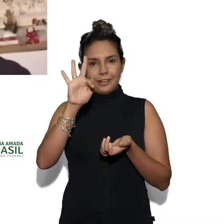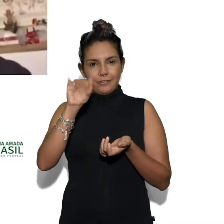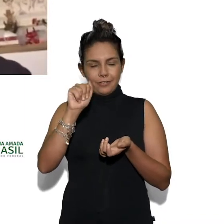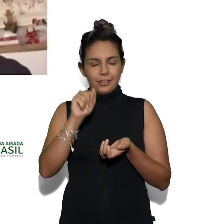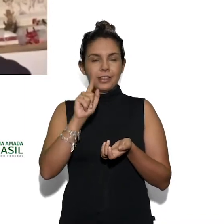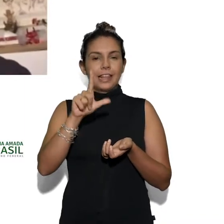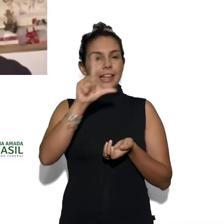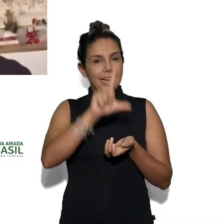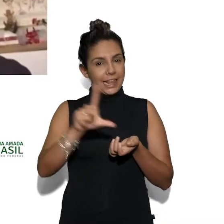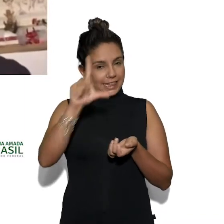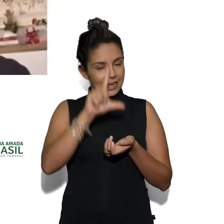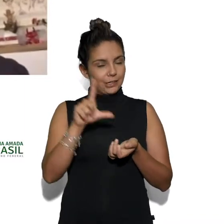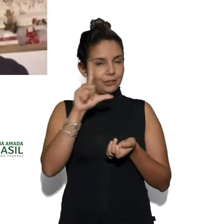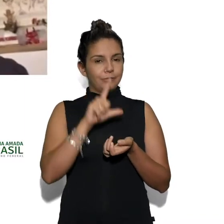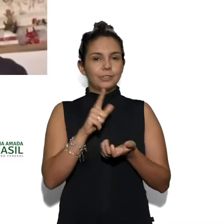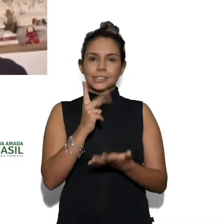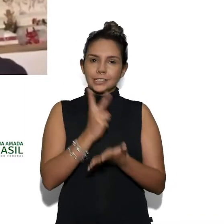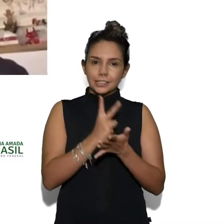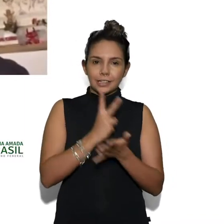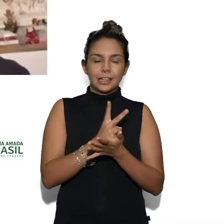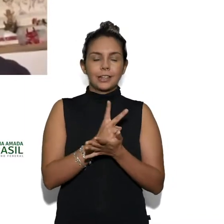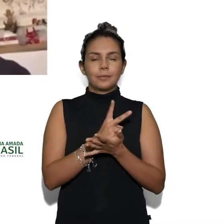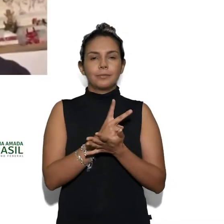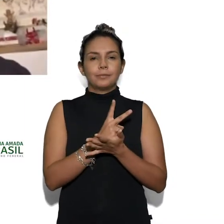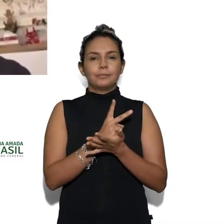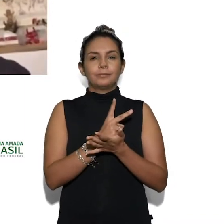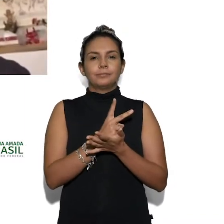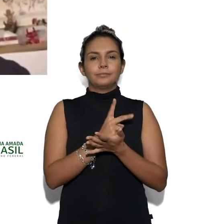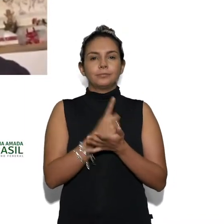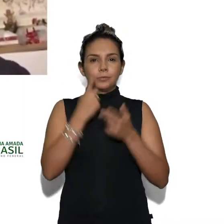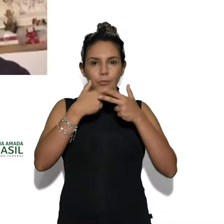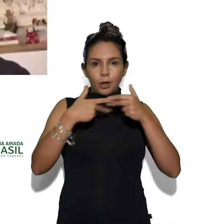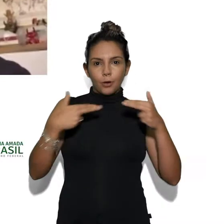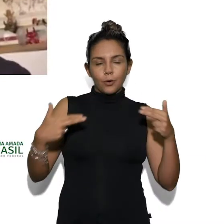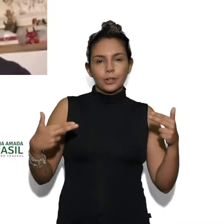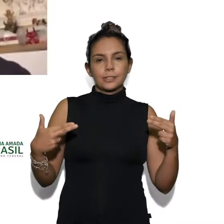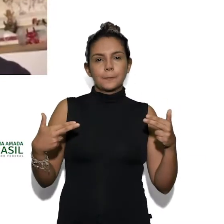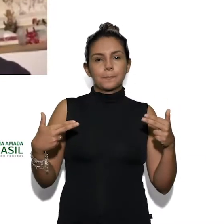toda a literatura, é sempre uma coisa